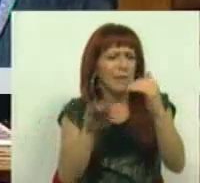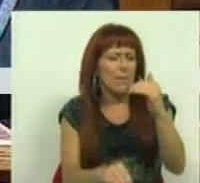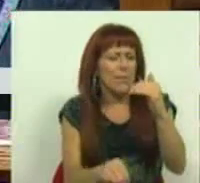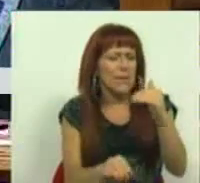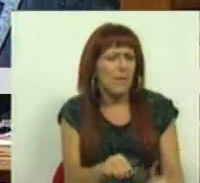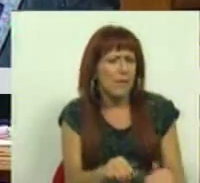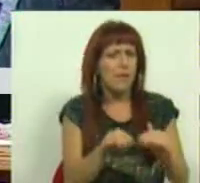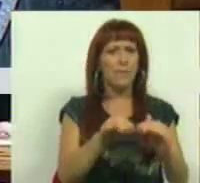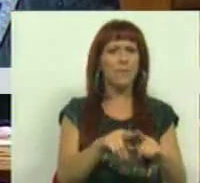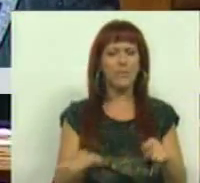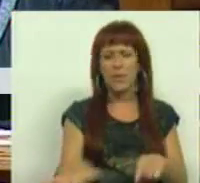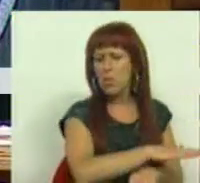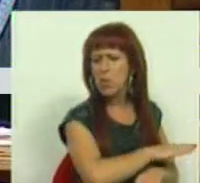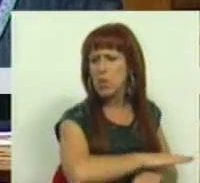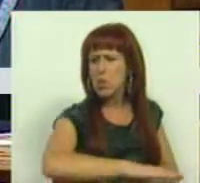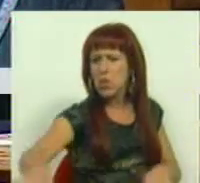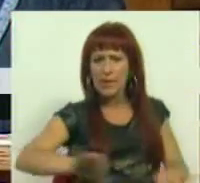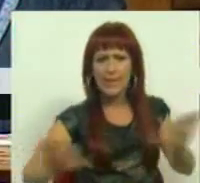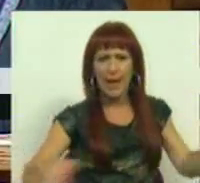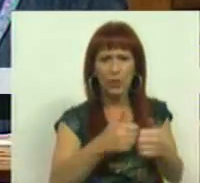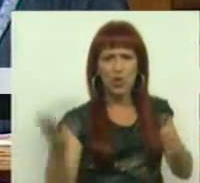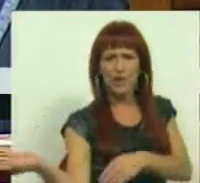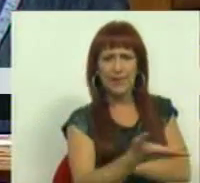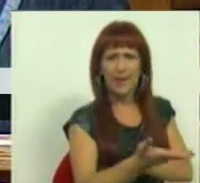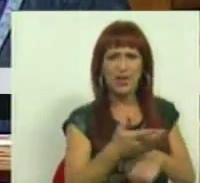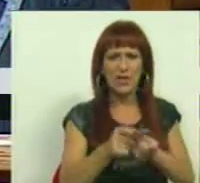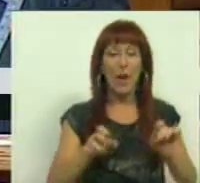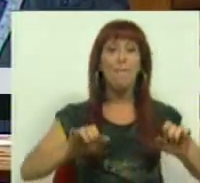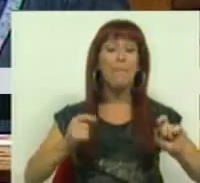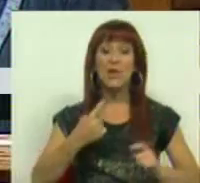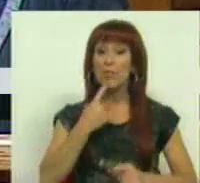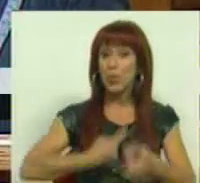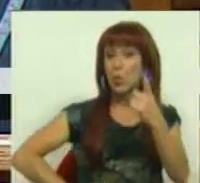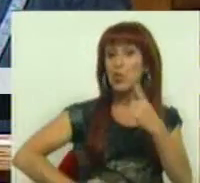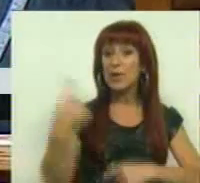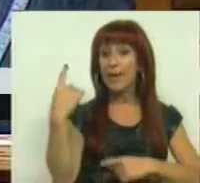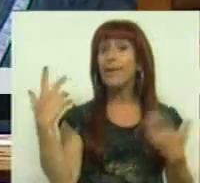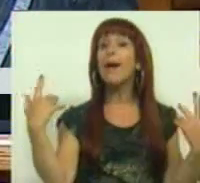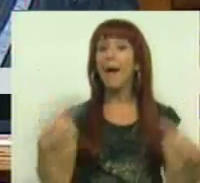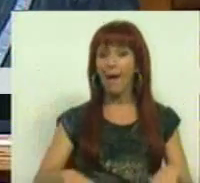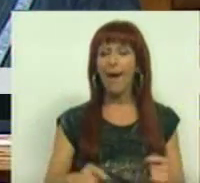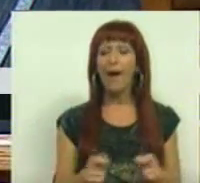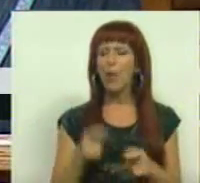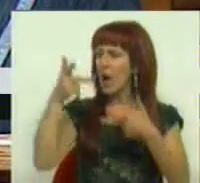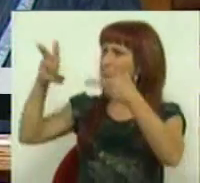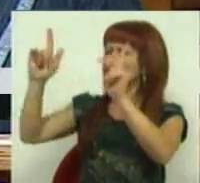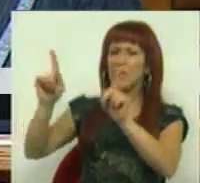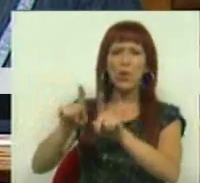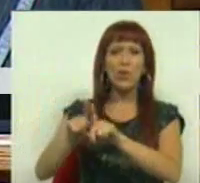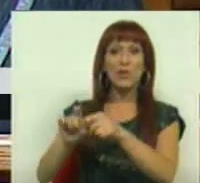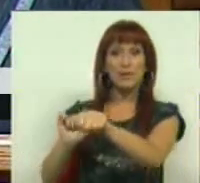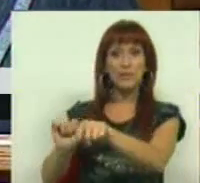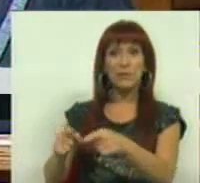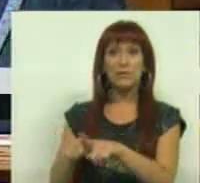baixo, terraplanando, por isso, todos os direitos. Mas por muito estranho que pareça aos liberais de